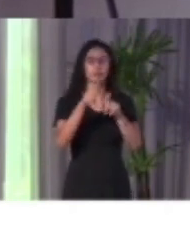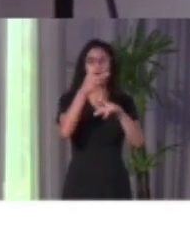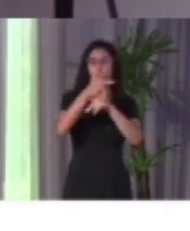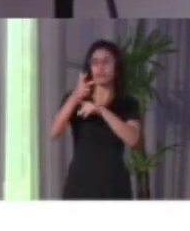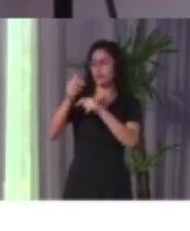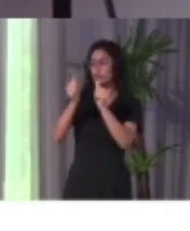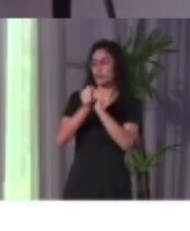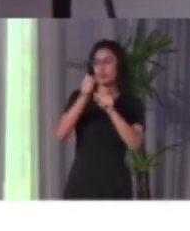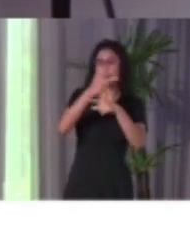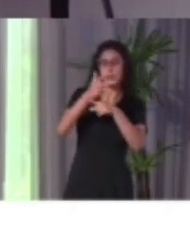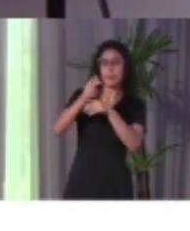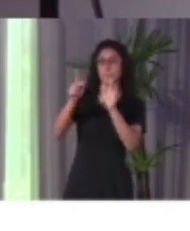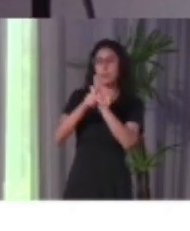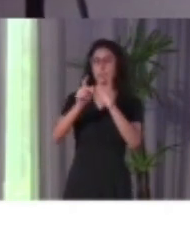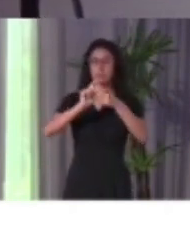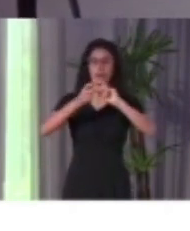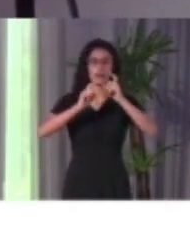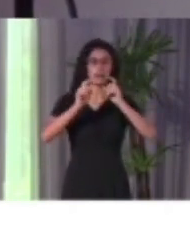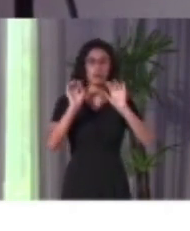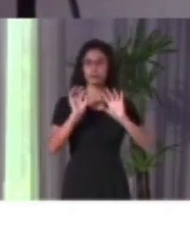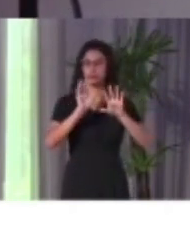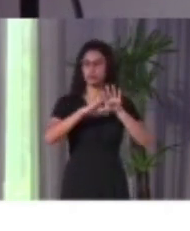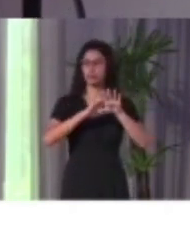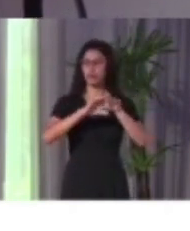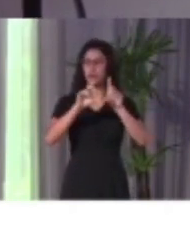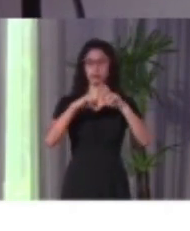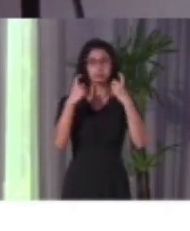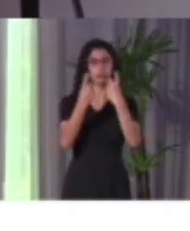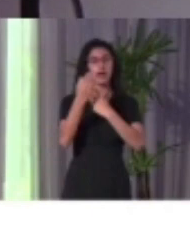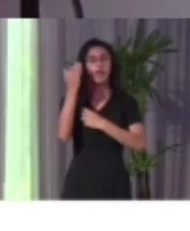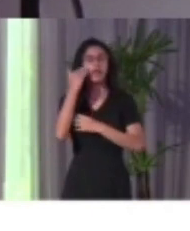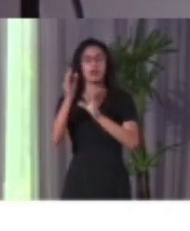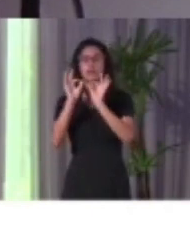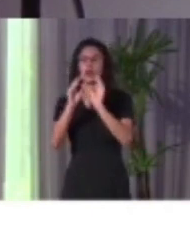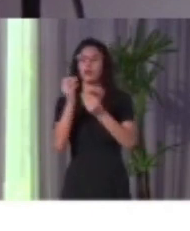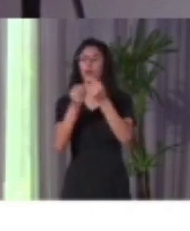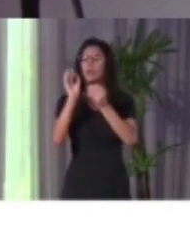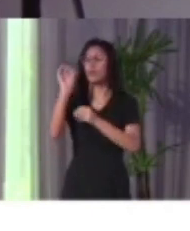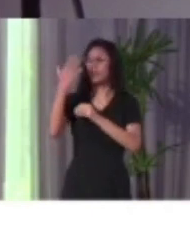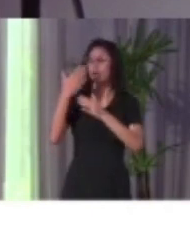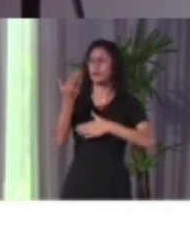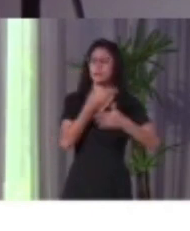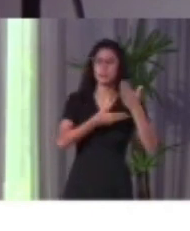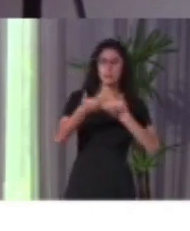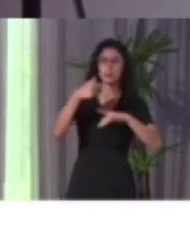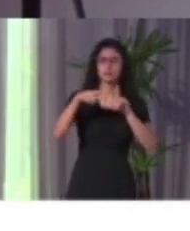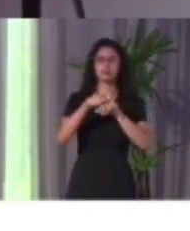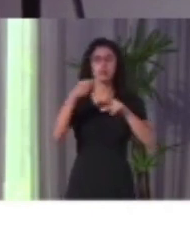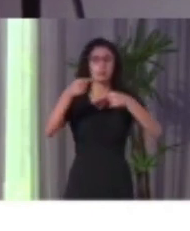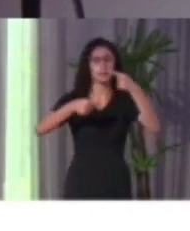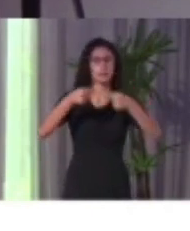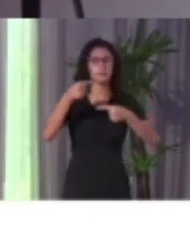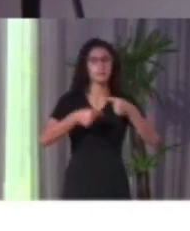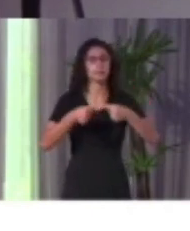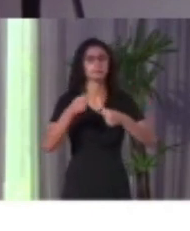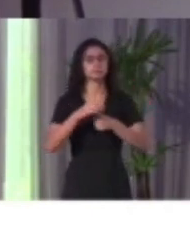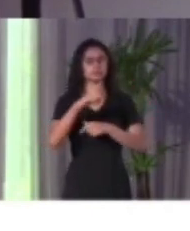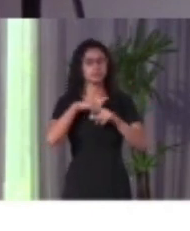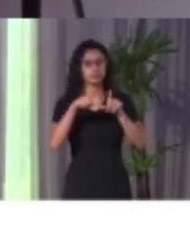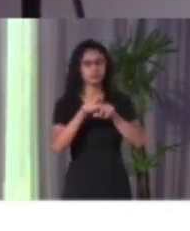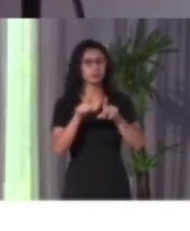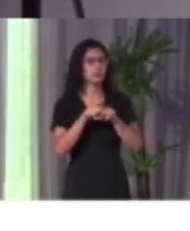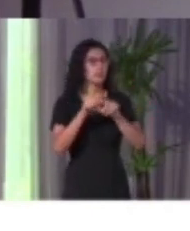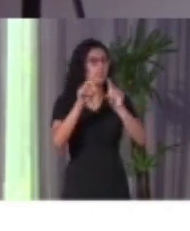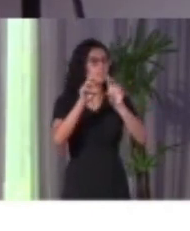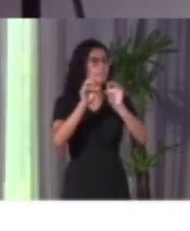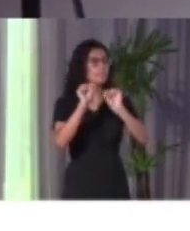as gravações das reuniões plenárias, então a gente pôde entender como que acontece a dinâmica da discussão de uma reunião da Conitec, de uma